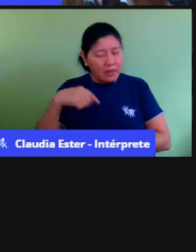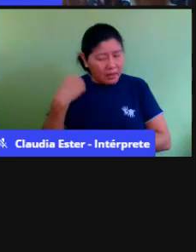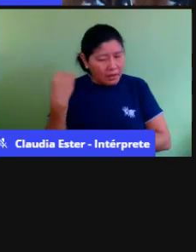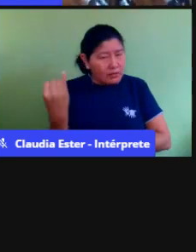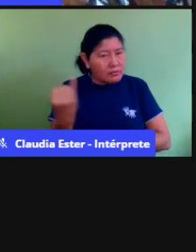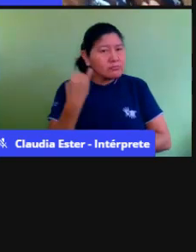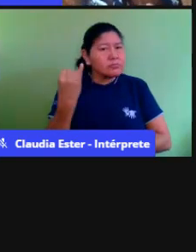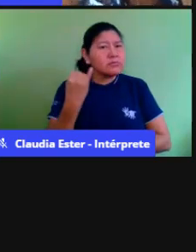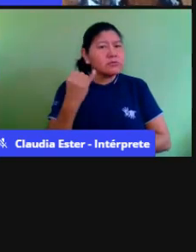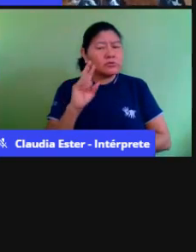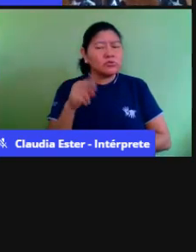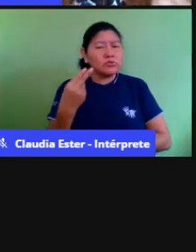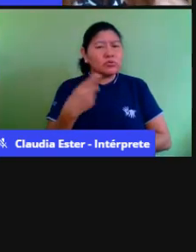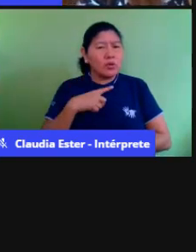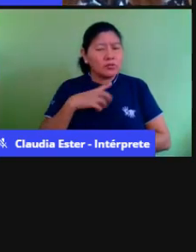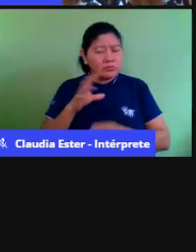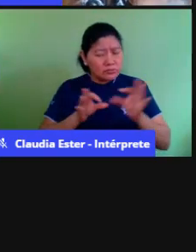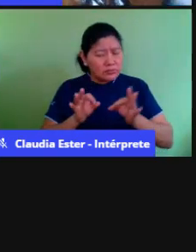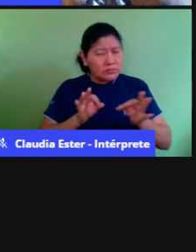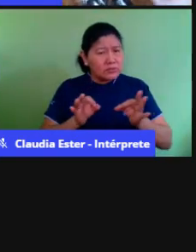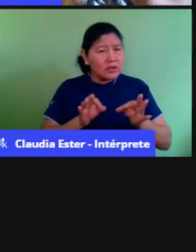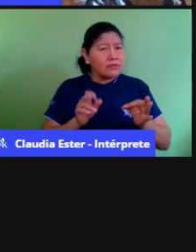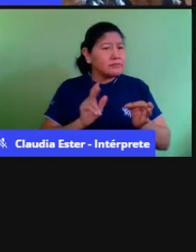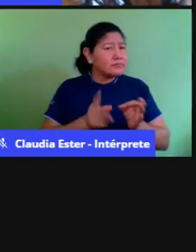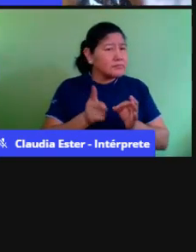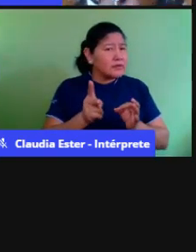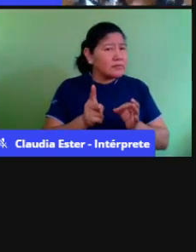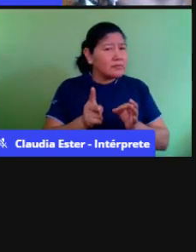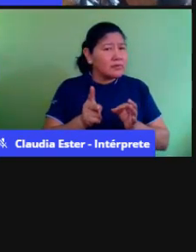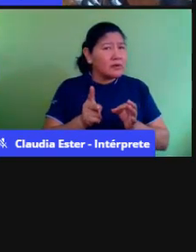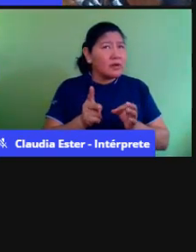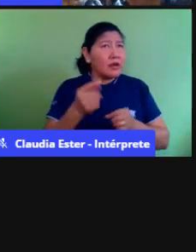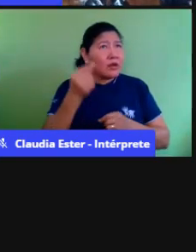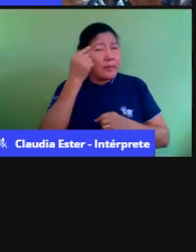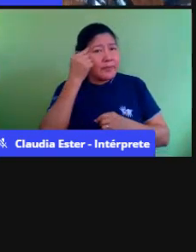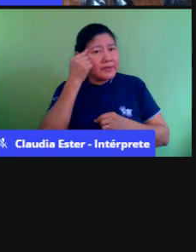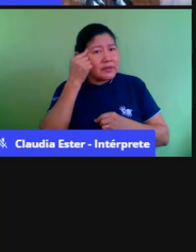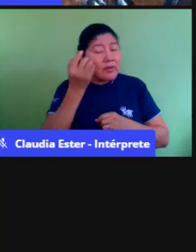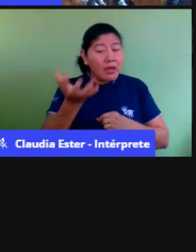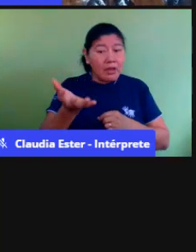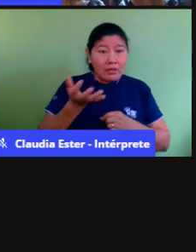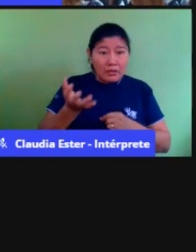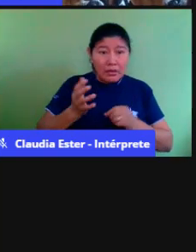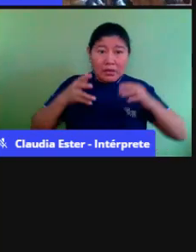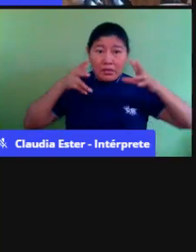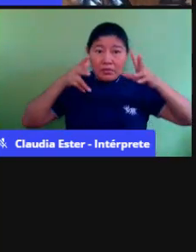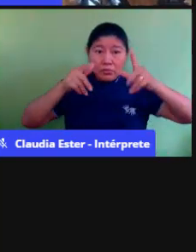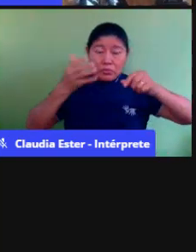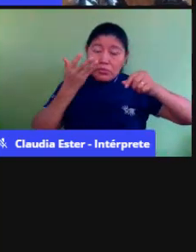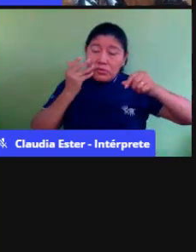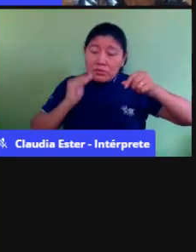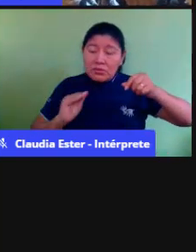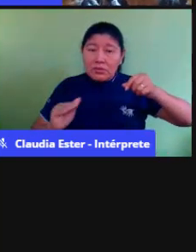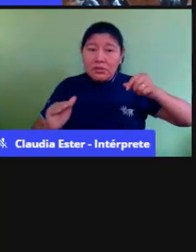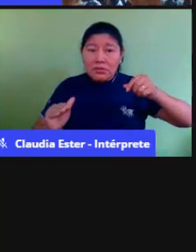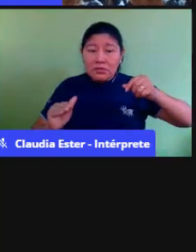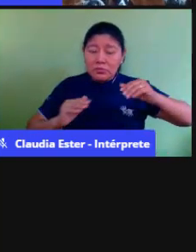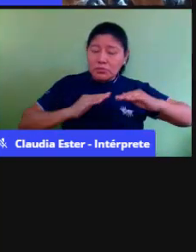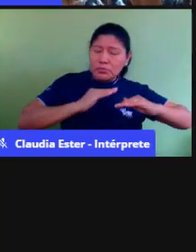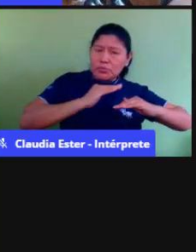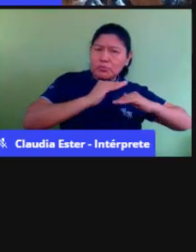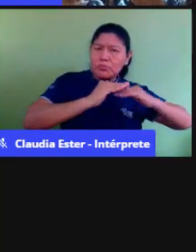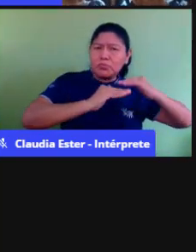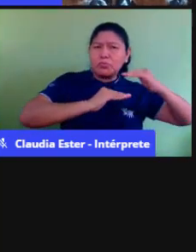nós fazemos um planejamento, nós pensamos nisso. Bom, eu quero que as minhas crianças desenvolvam nesse